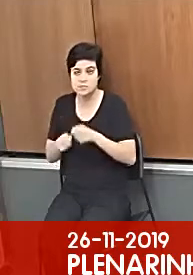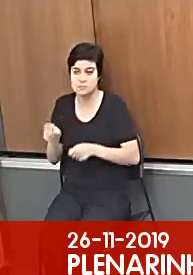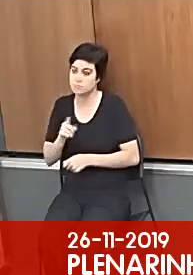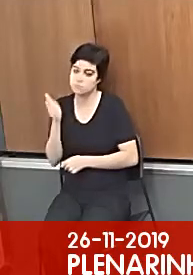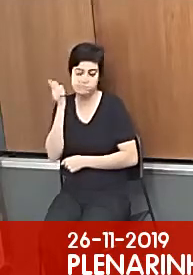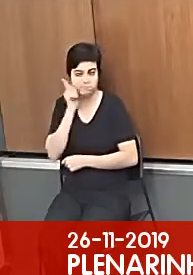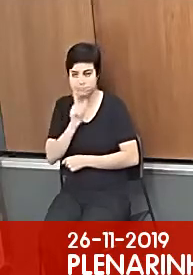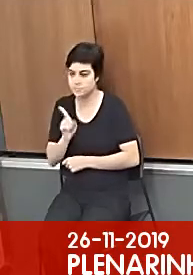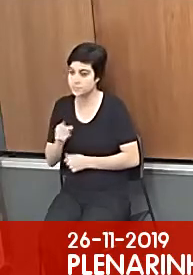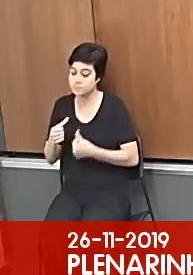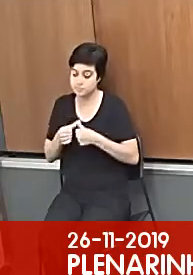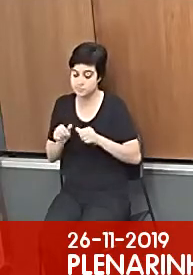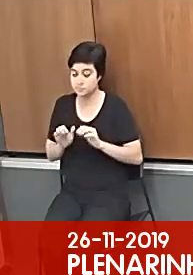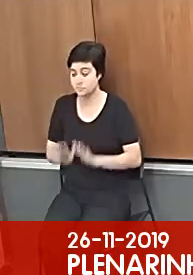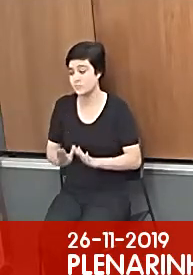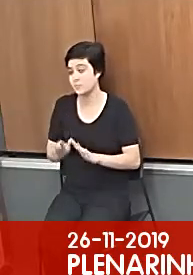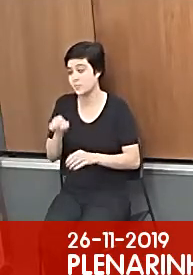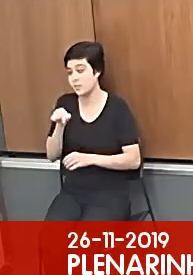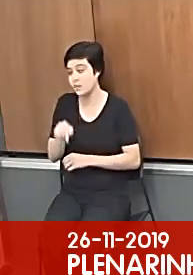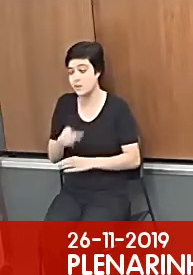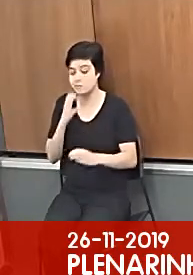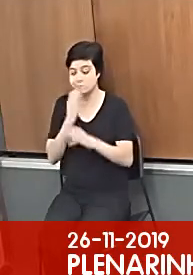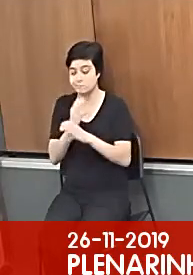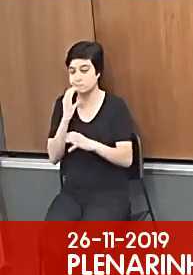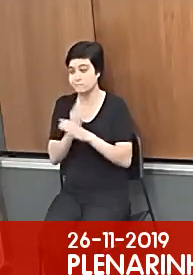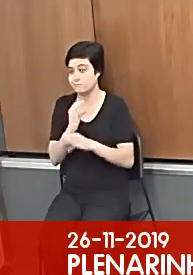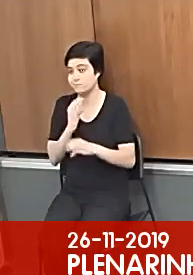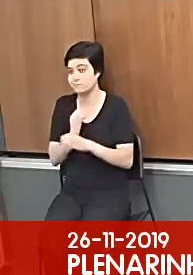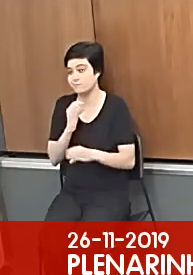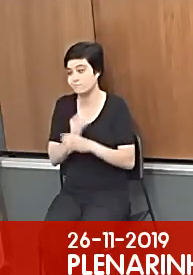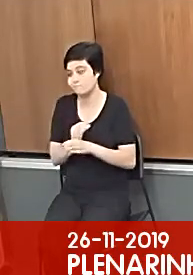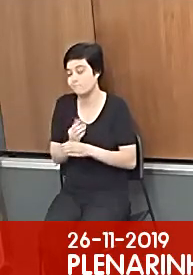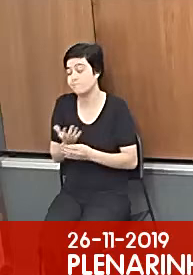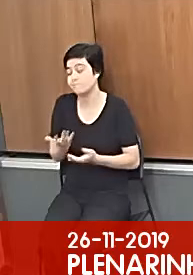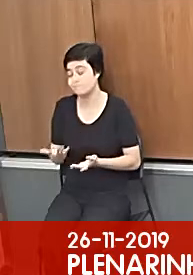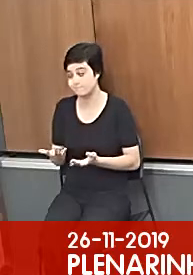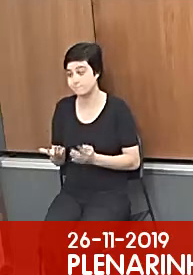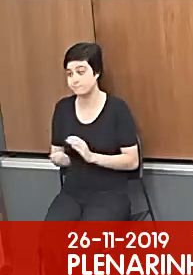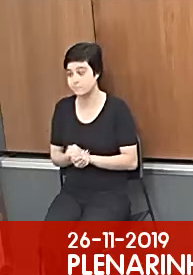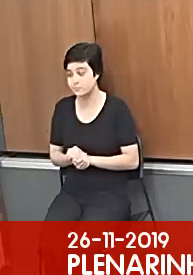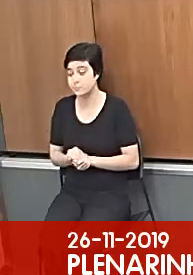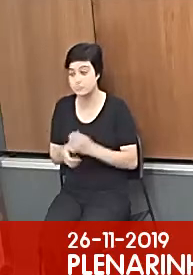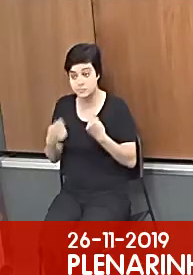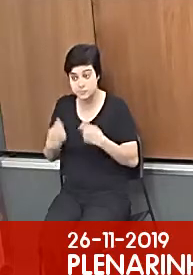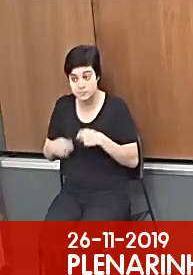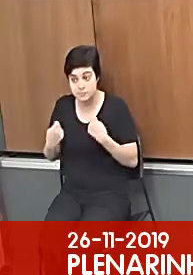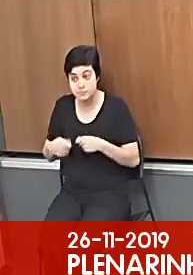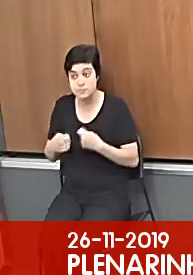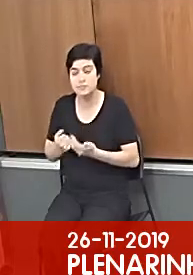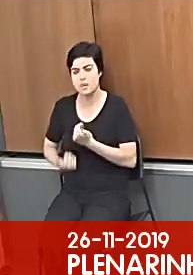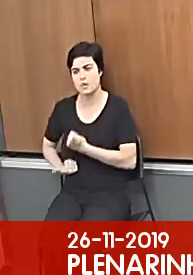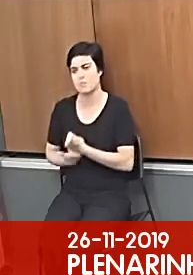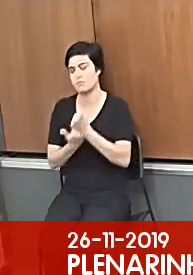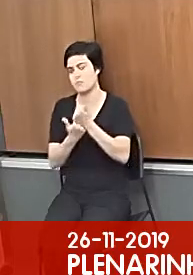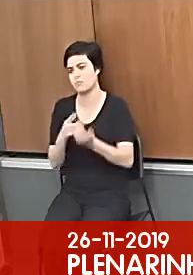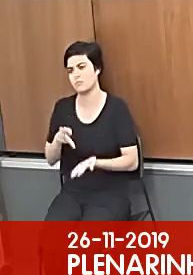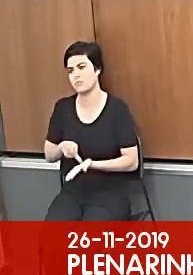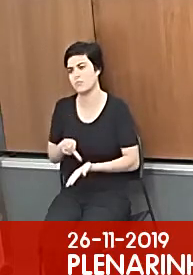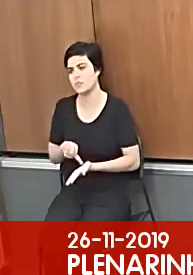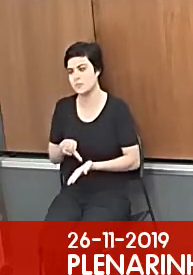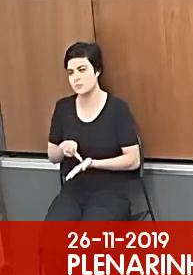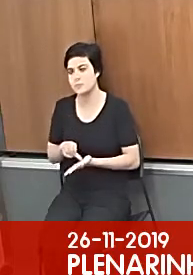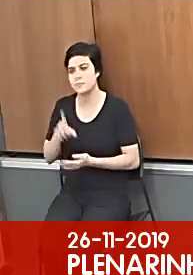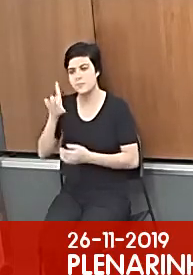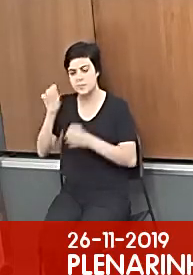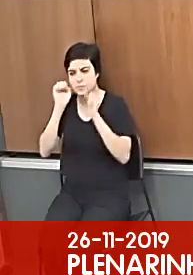vêm. Ficam lá e acaba a comunicação das crianças sendo atrapalhada, né? Estudo, porque a gente precisa de apoiar essa causa, né? E que